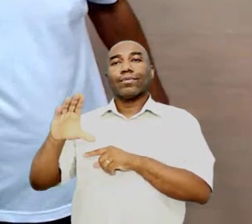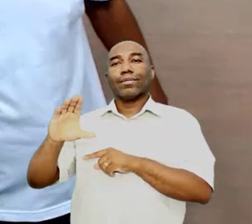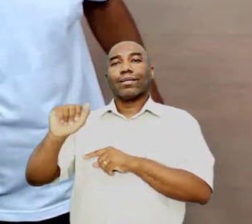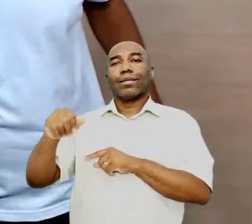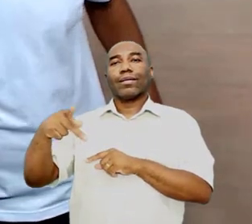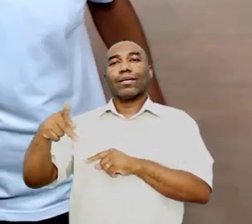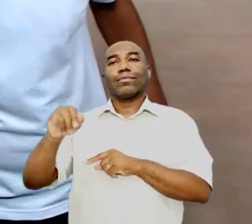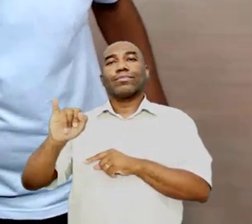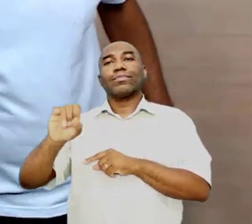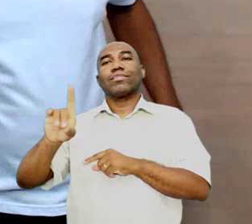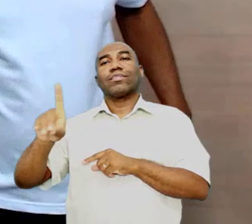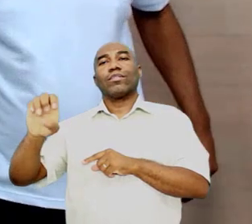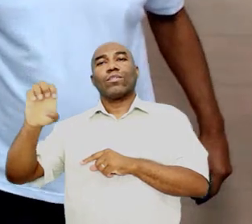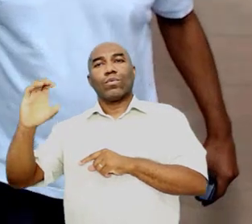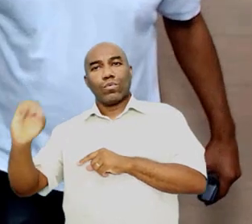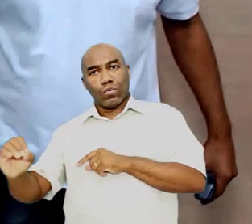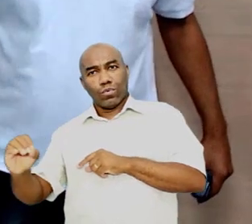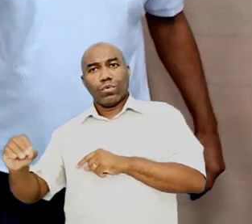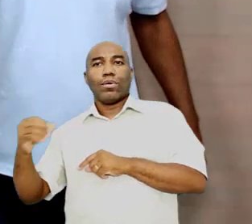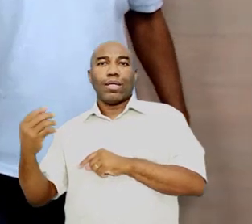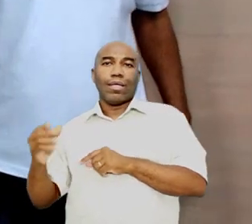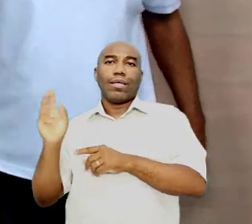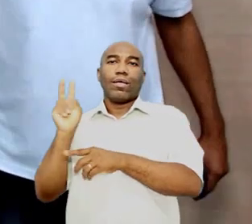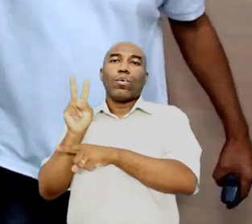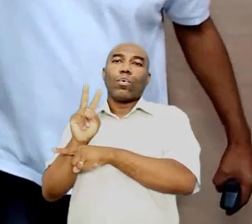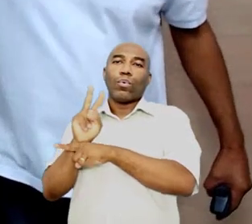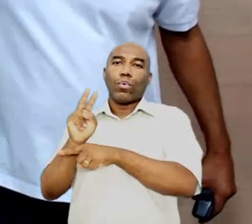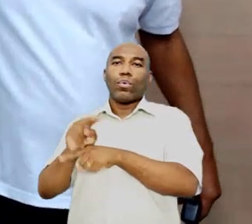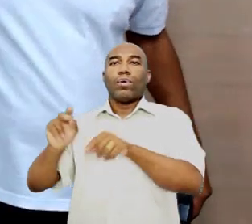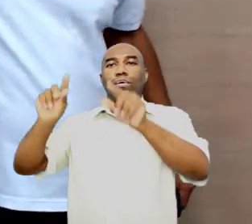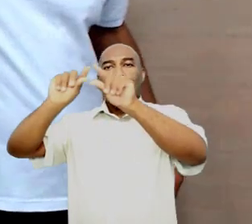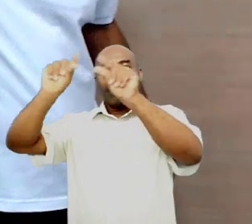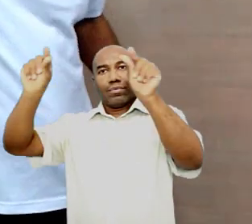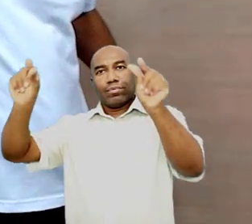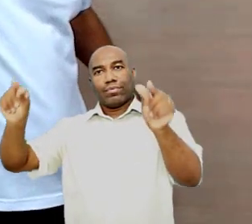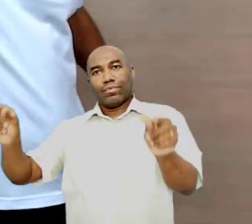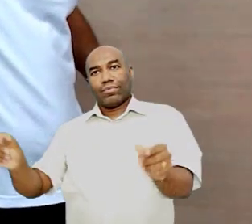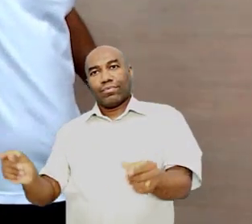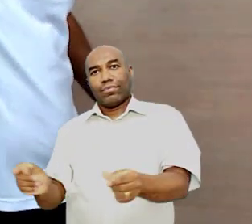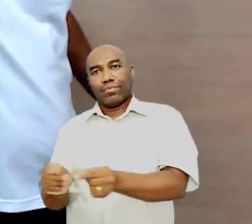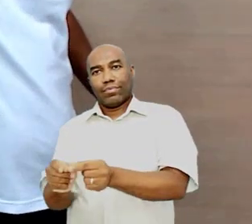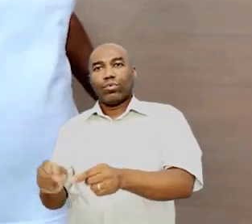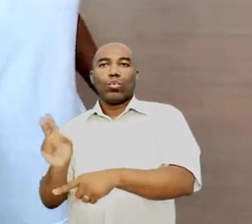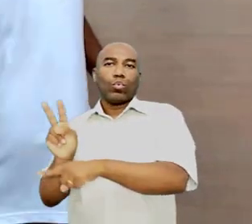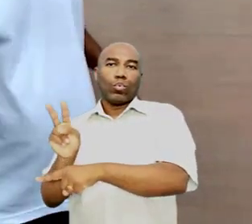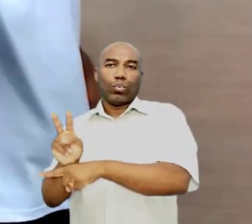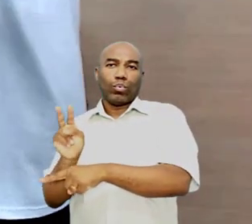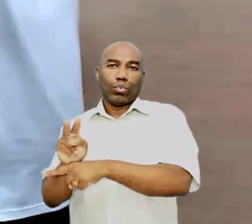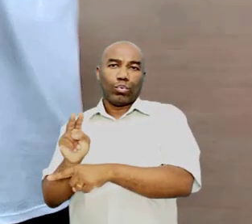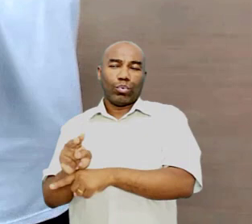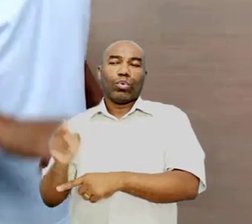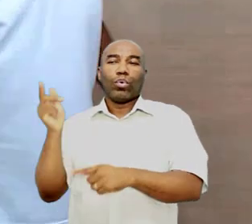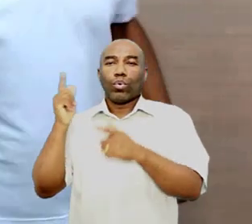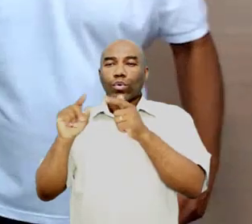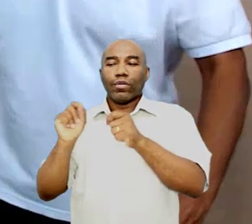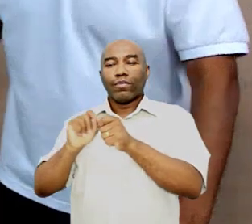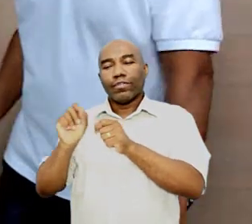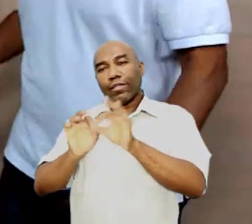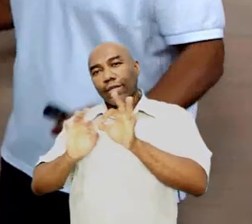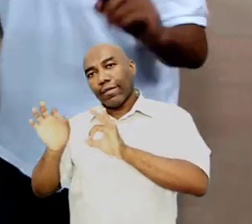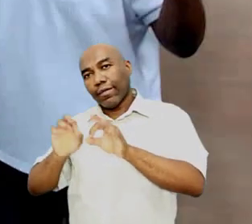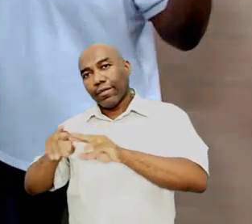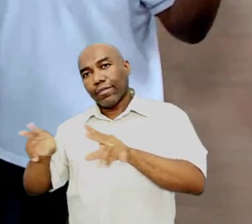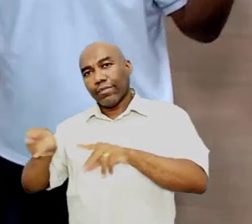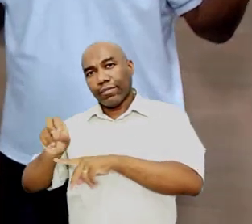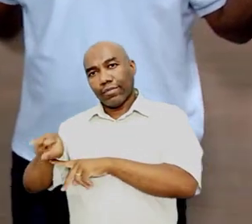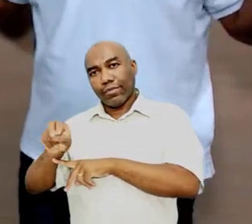Proteína estrutural. Porque essa proteína, o vírus precisou de quê? De roubar maquinaria para construir ela. Então eu